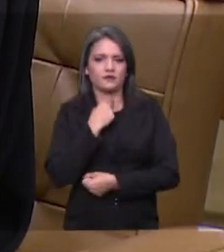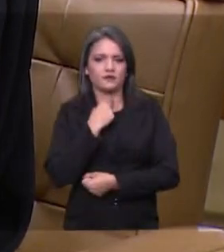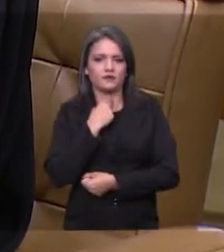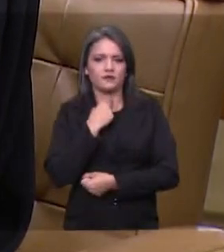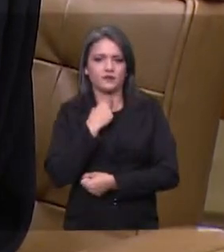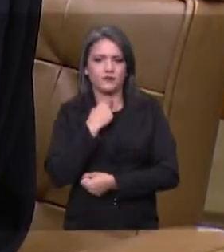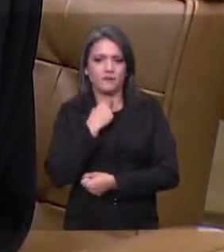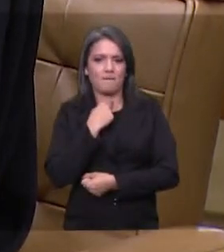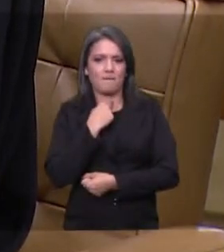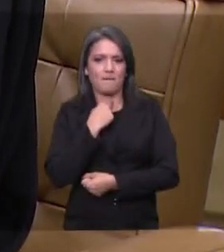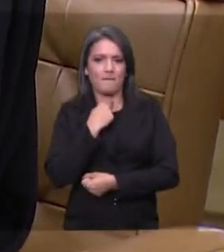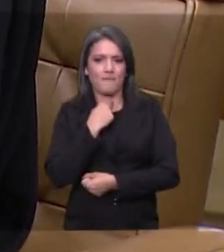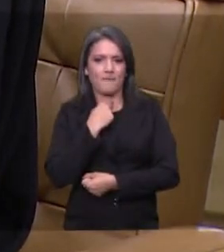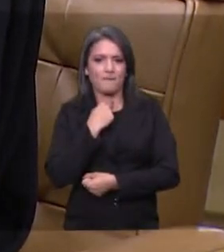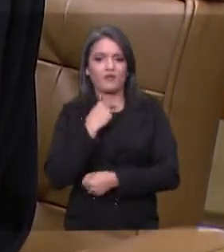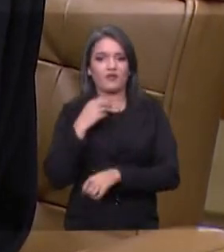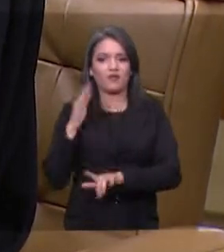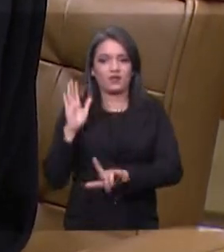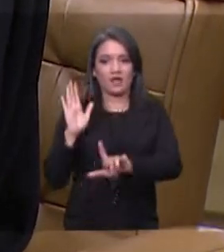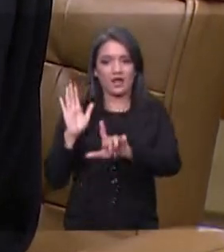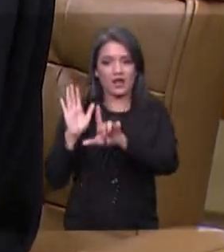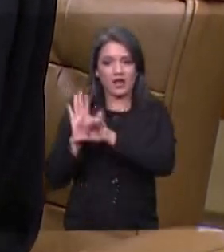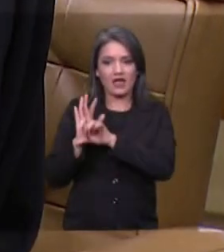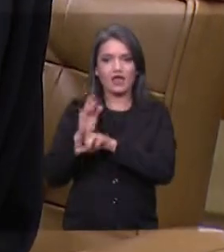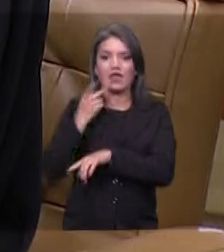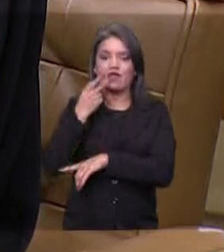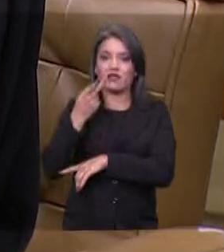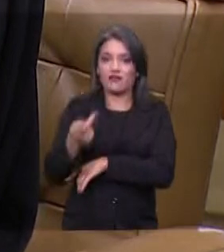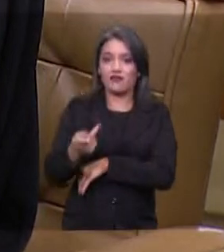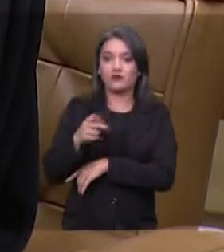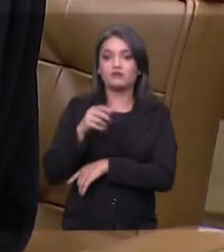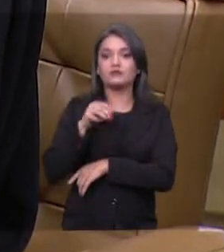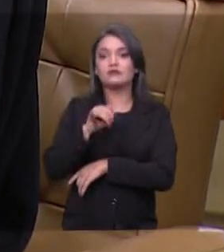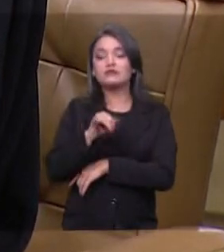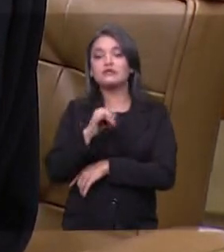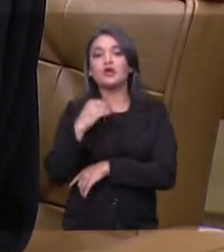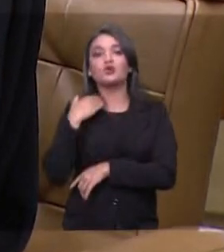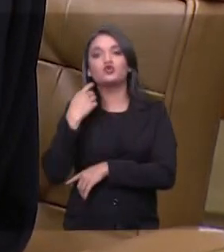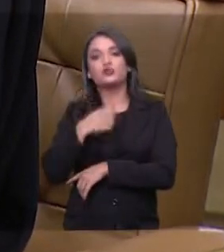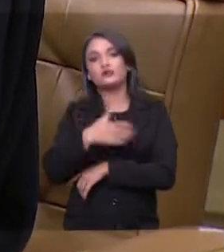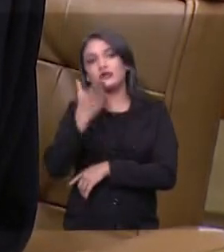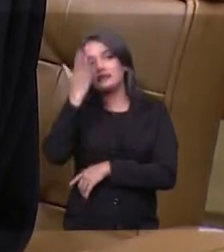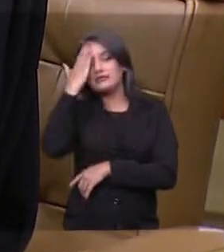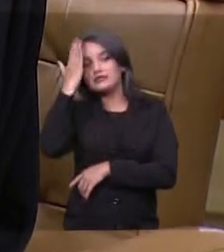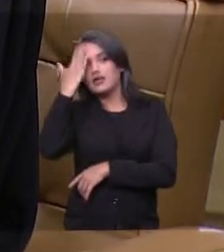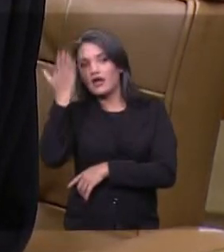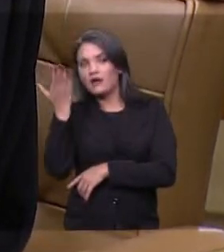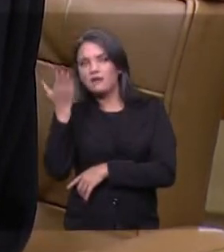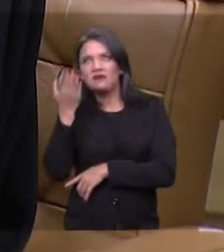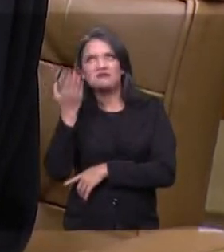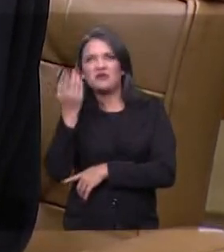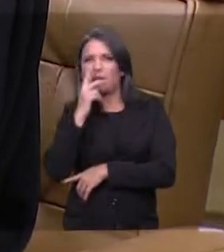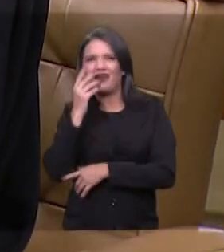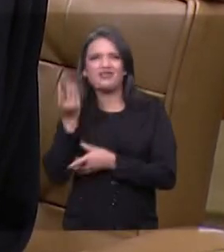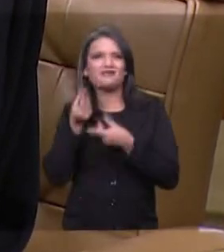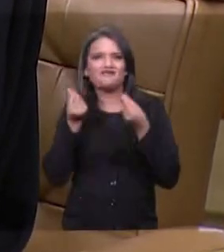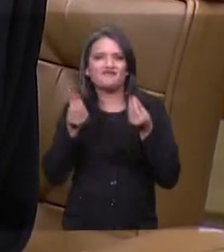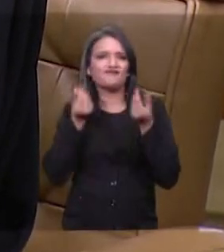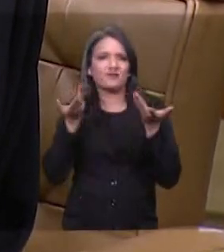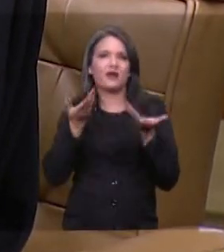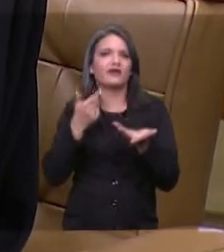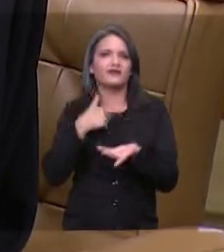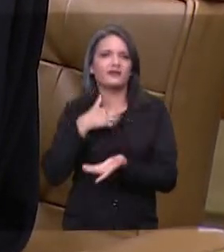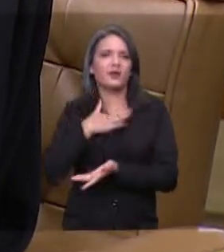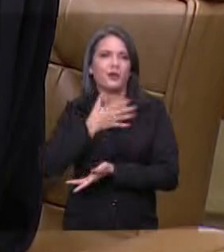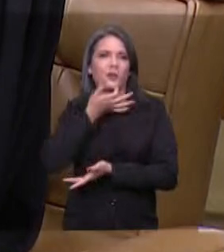uma interpretação conforme a lei está dizendo tomar conhecimento, eu acho que tomar conhecimento realmente é muito vago, na minha